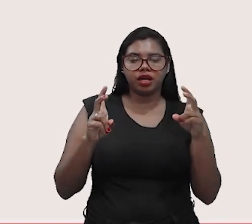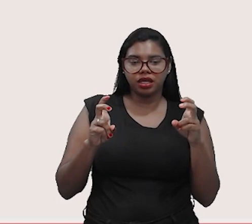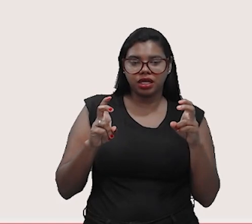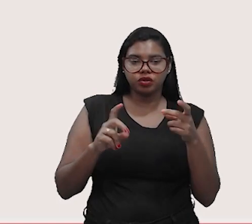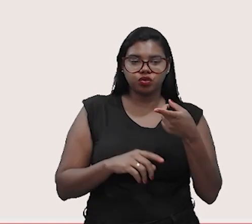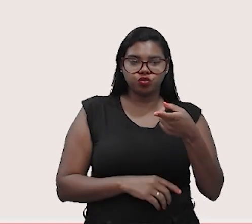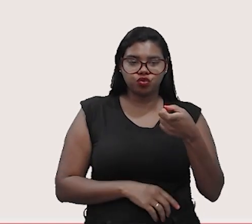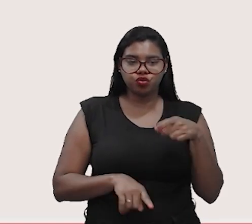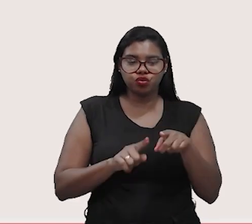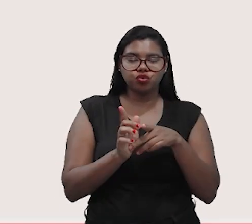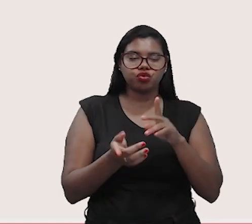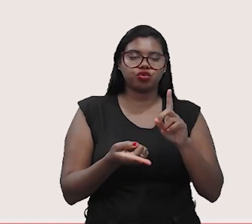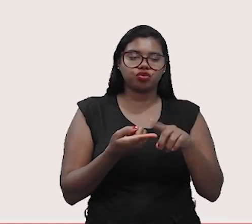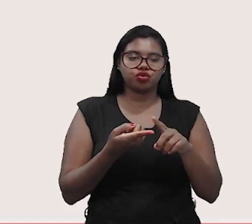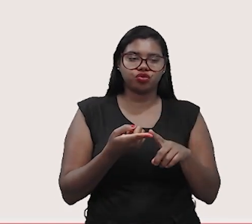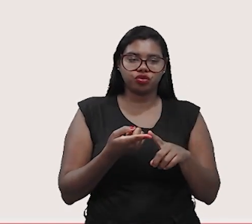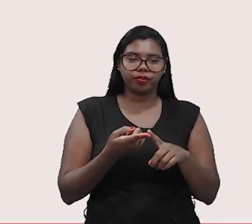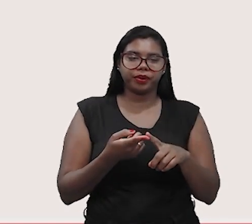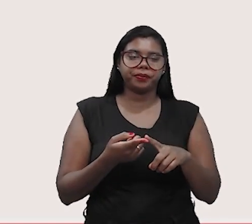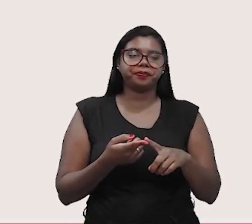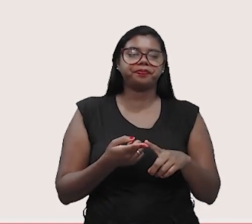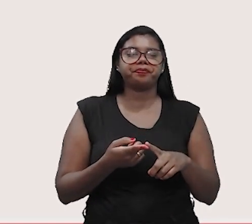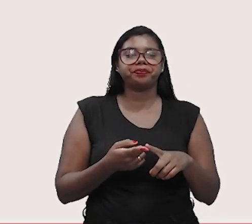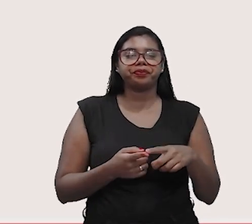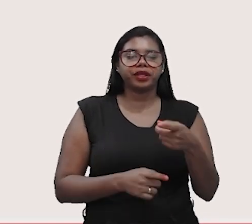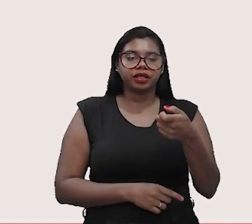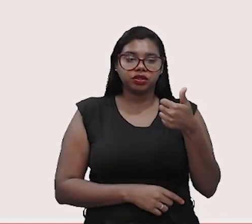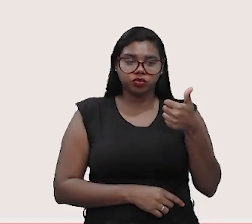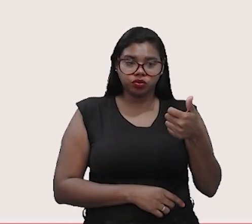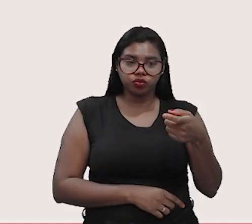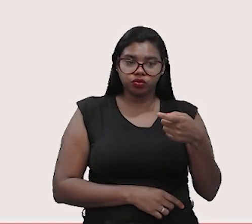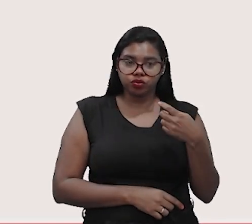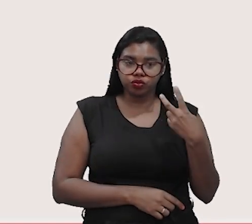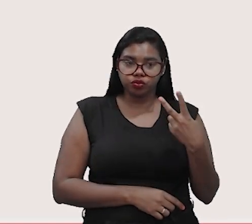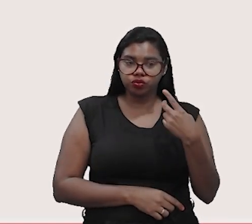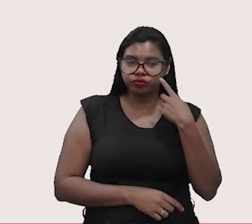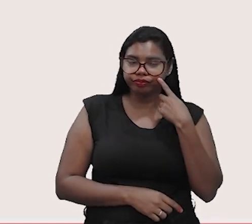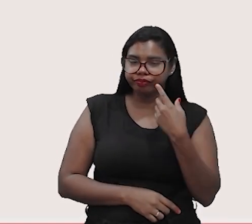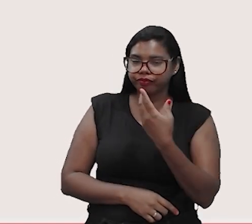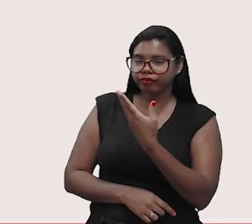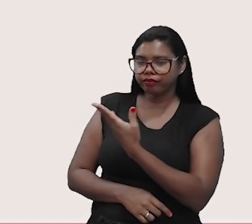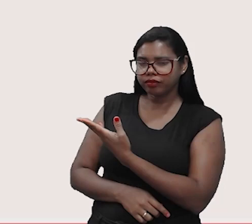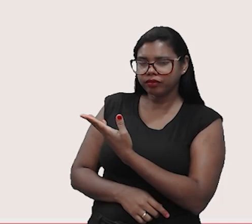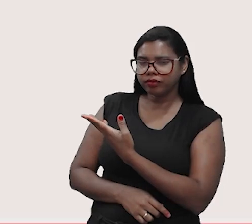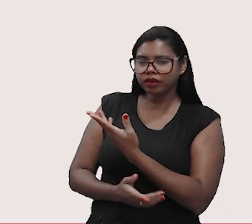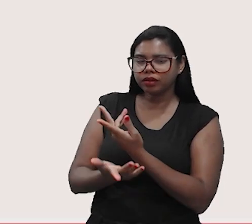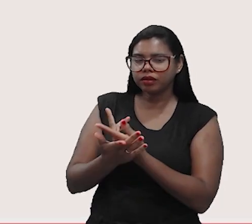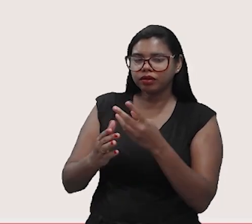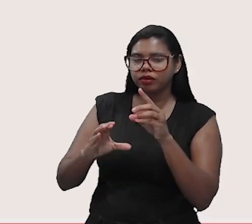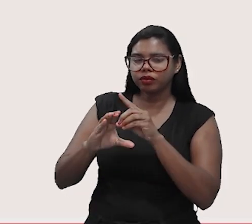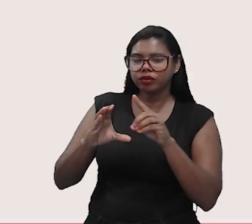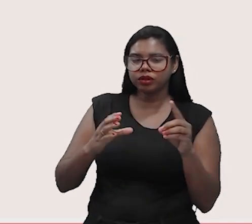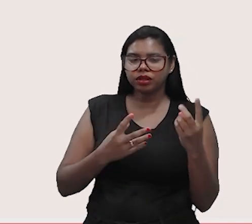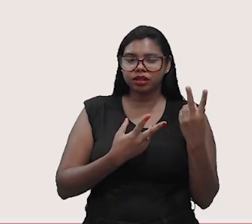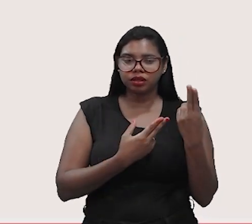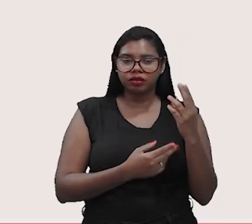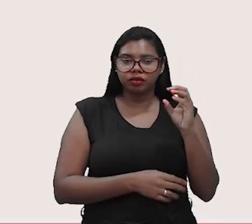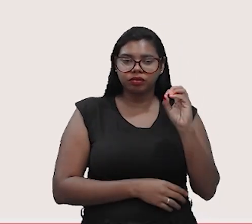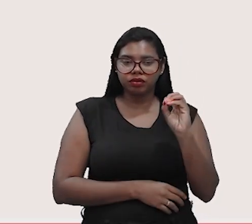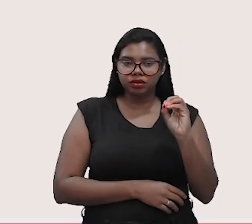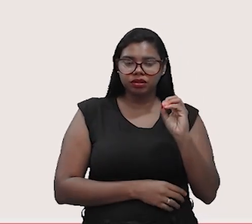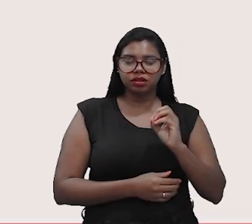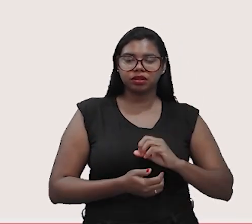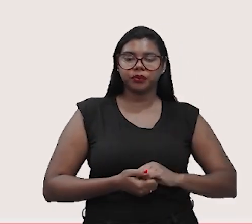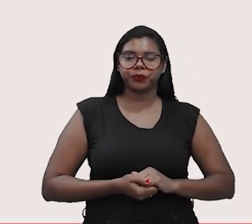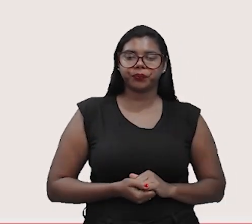respectivamente, eu teria x1 e x2, beleza? Observe o que acontece quando o delta é igual a zero. Quando o delta é